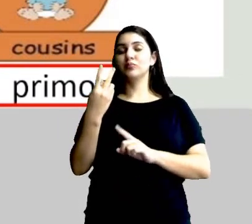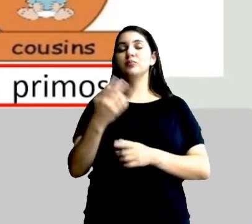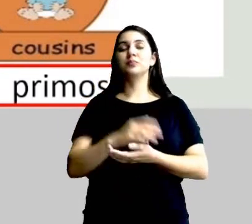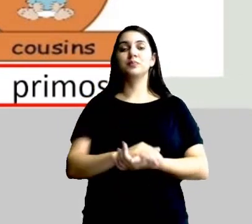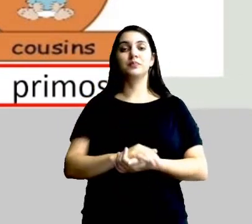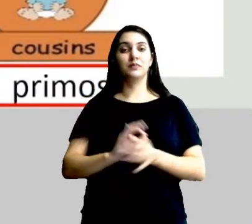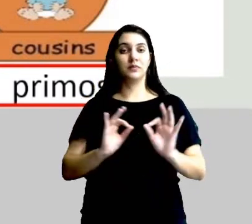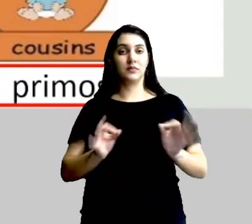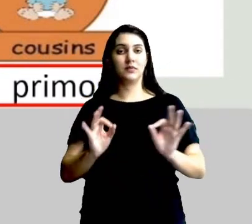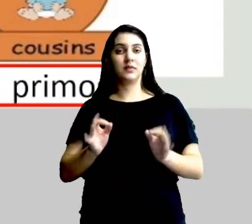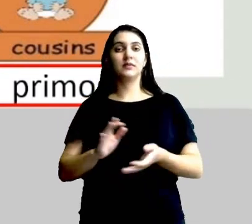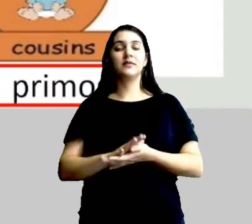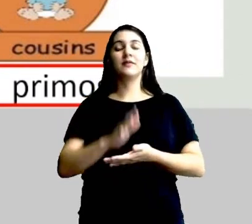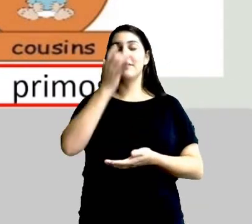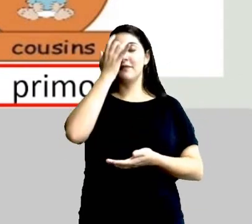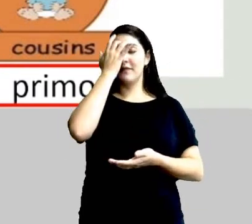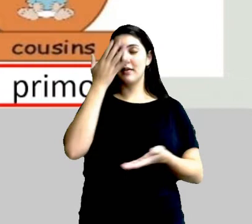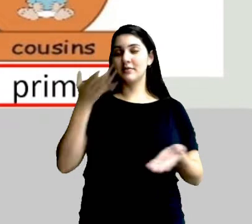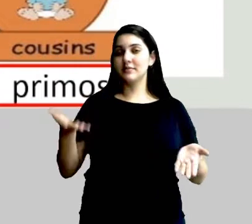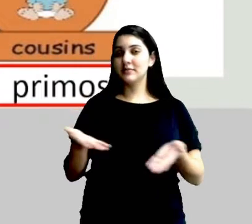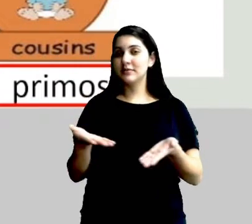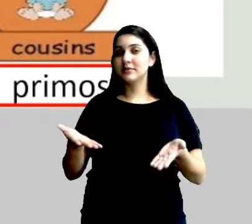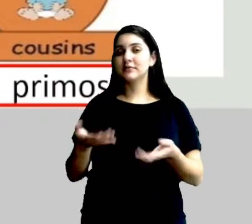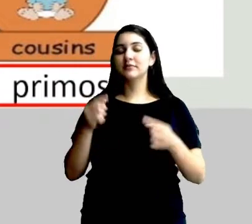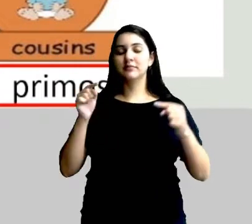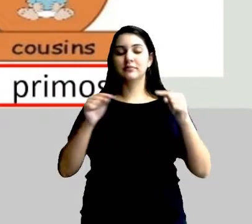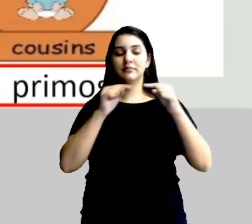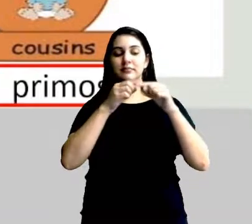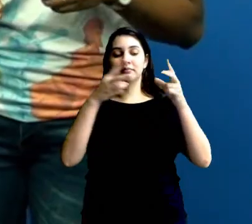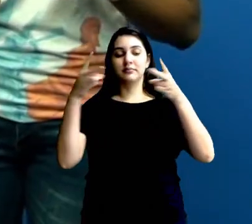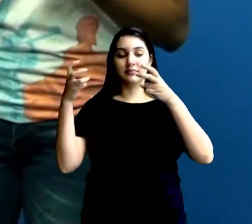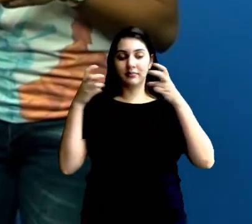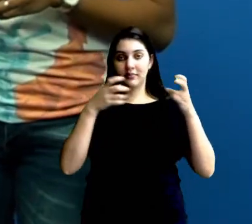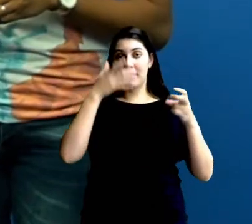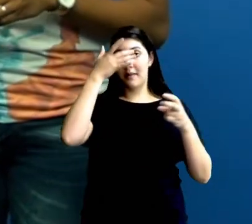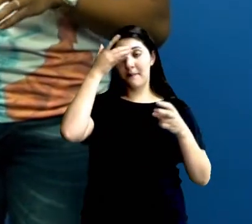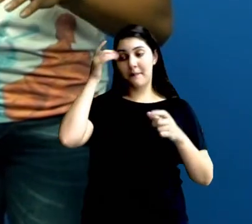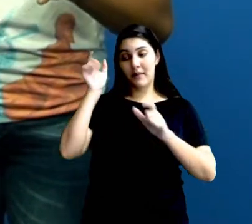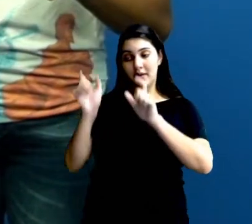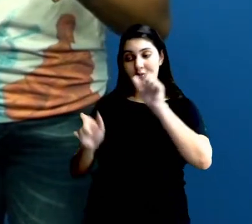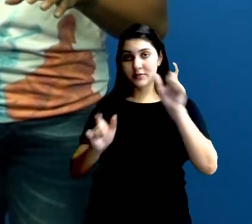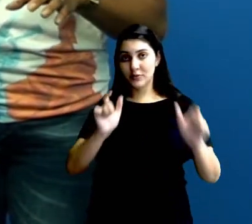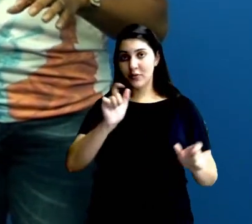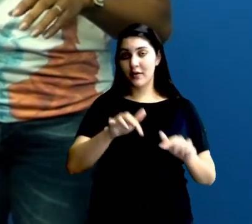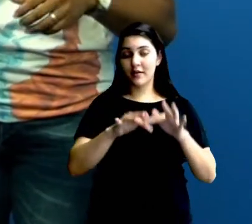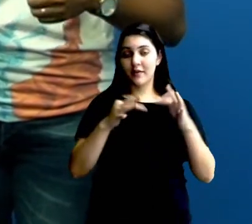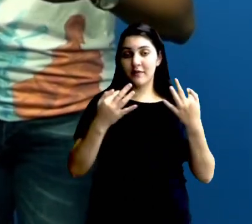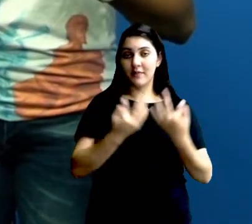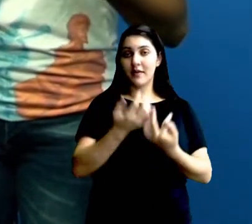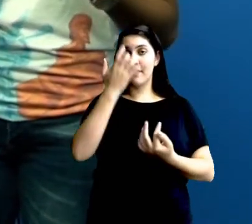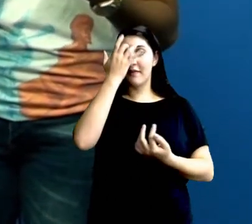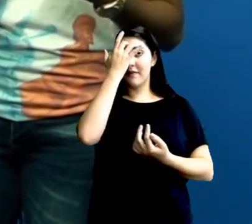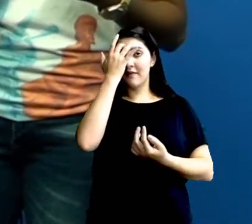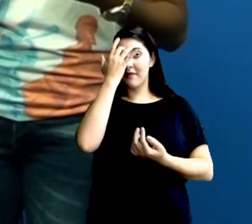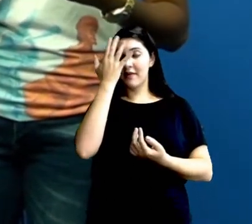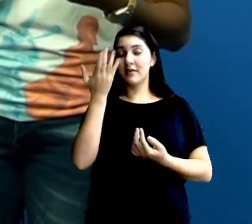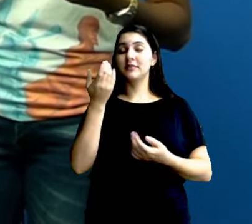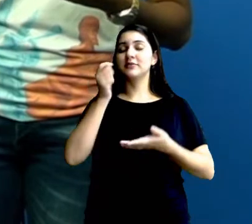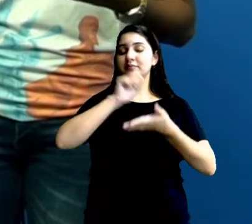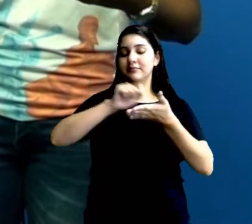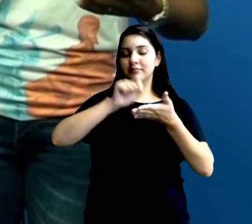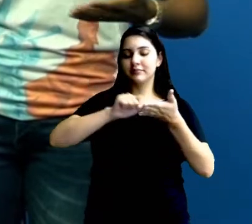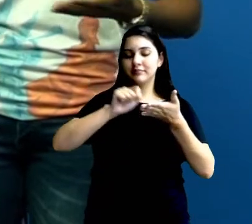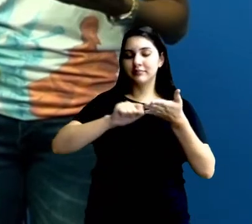Correto? Ficou fácil agora, né? Identificar essas pessoas dentro da família fica fácil quando você faz